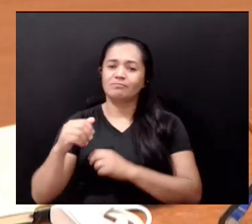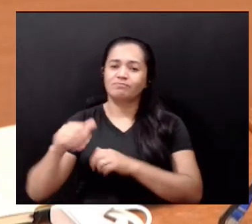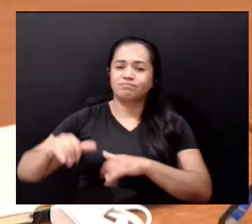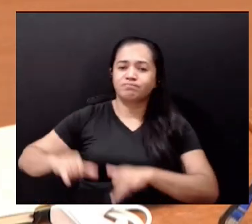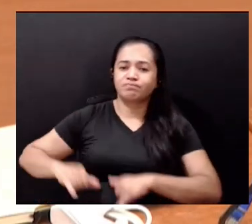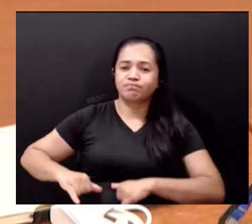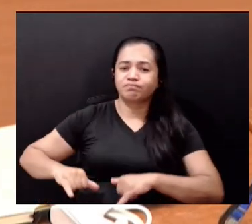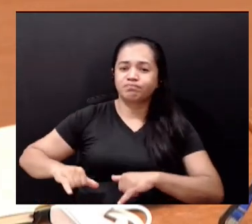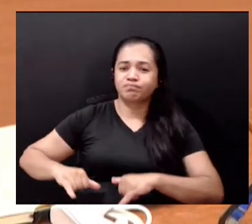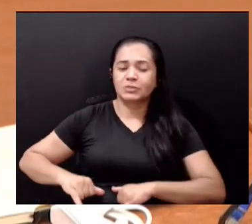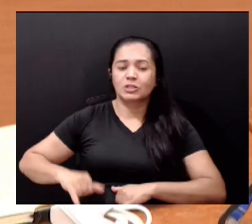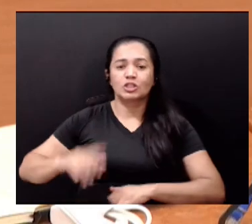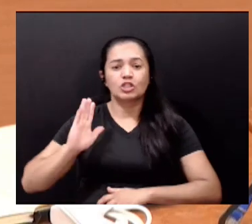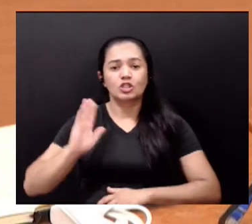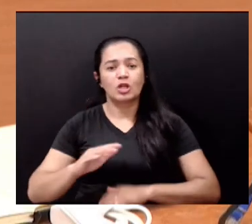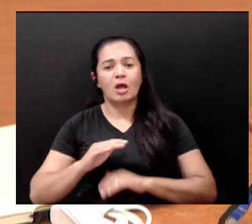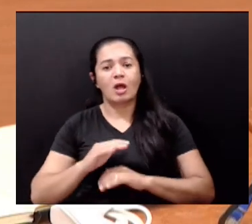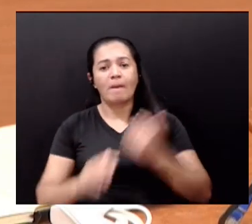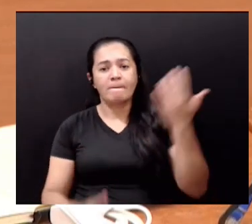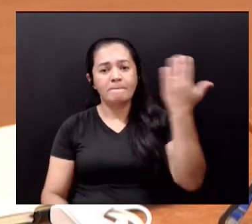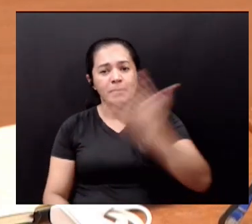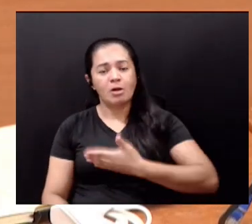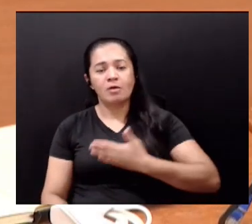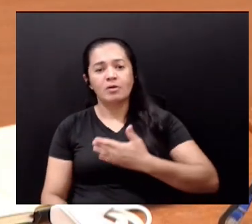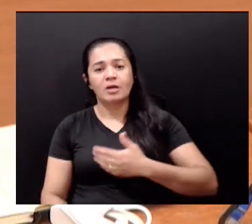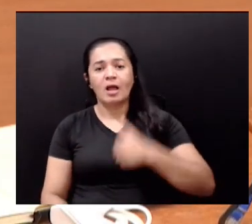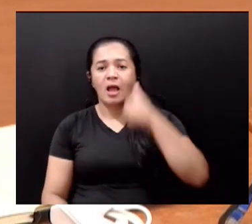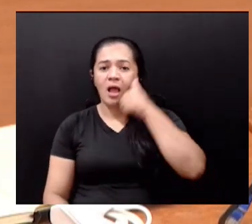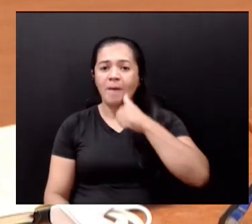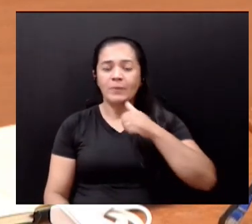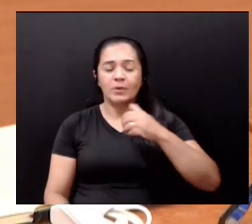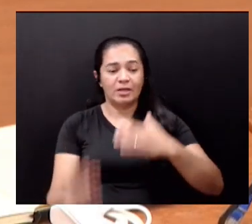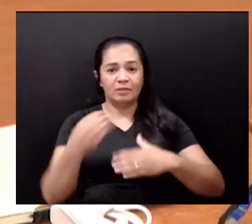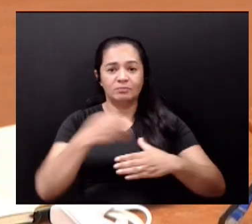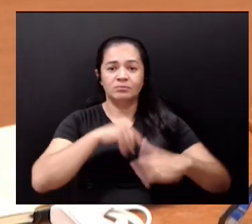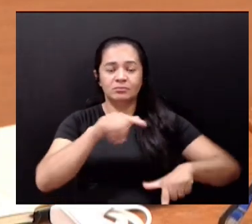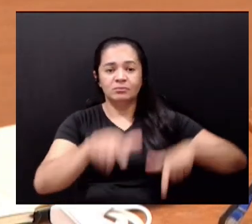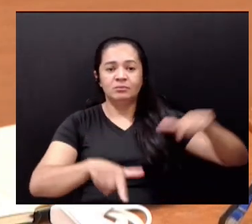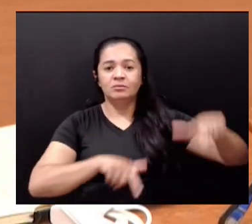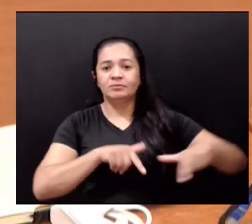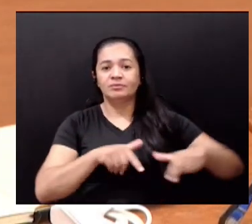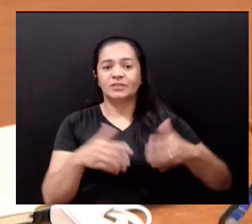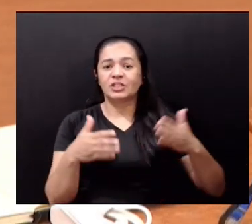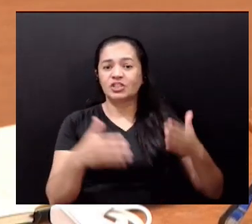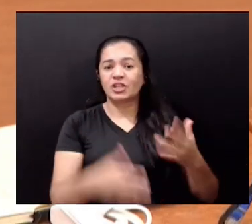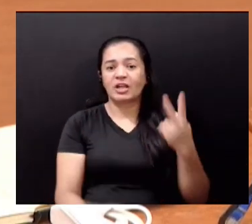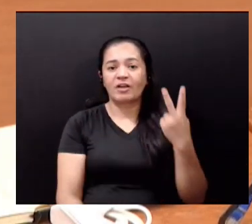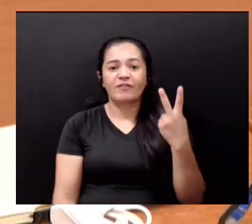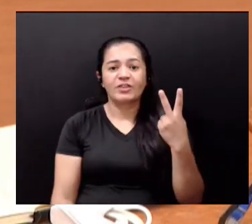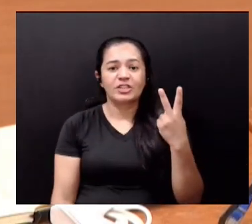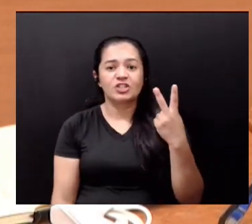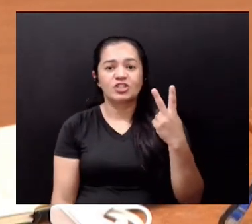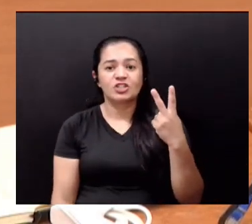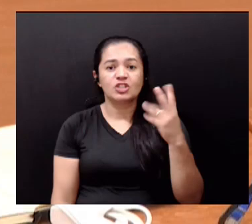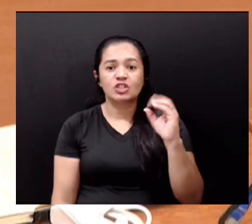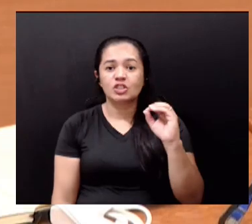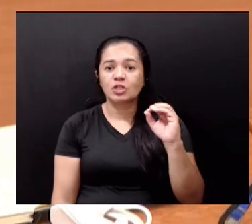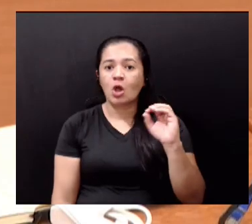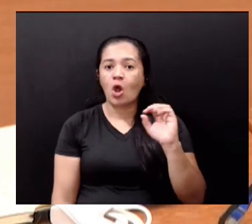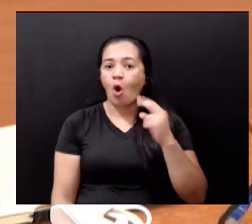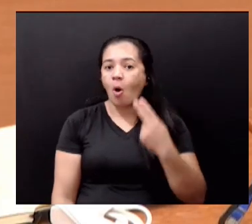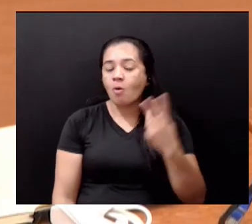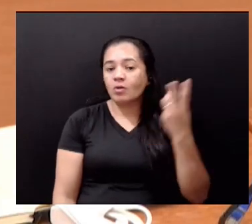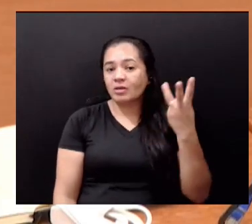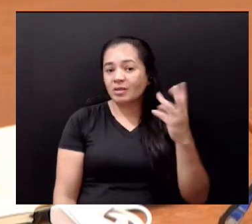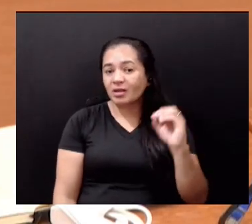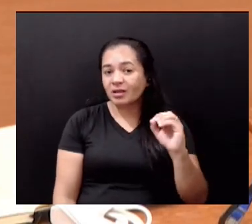mostrando o quanto a mulher no mercado de trabalho, por exemplo, chega a ganhar 20%, 30% a menos que os homens, com a mesma qualificação,